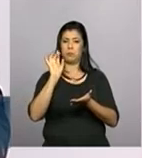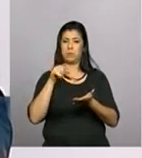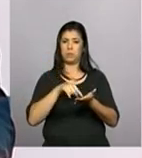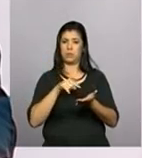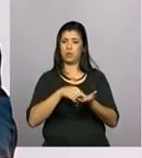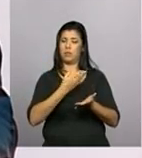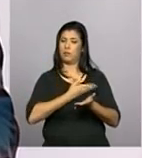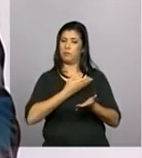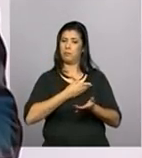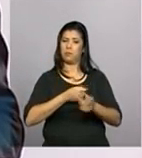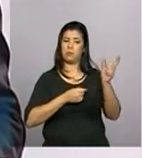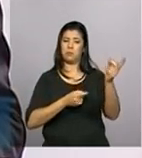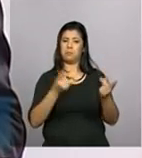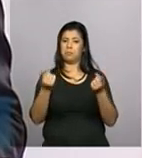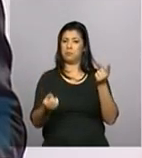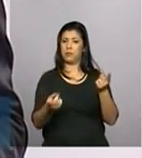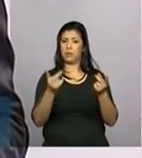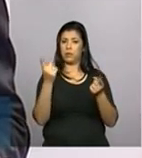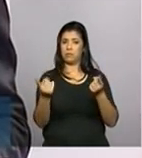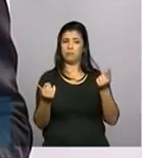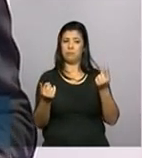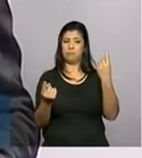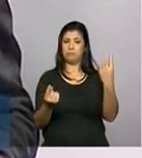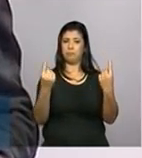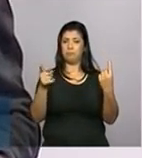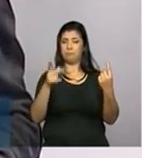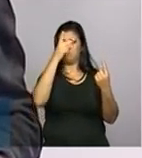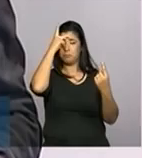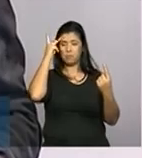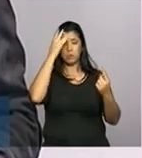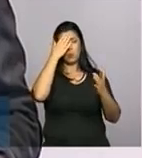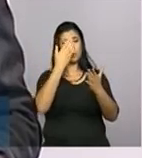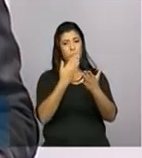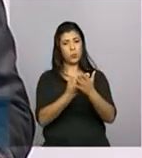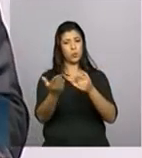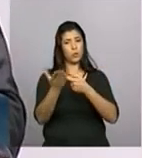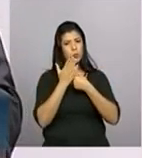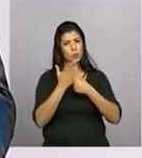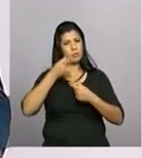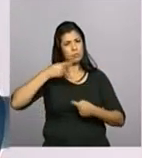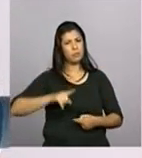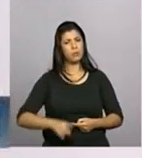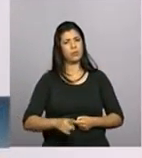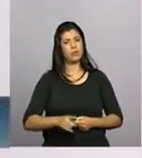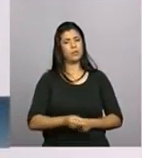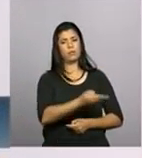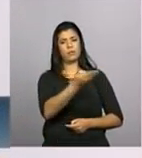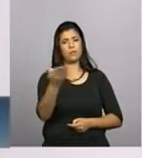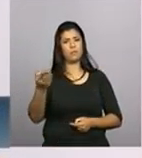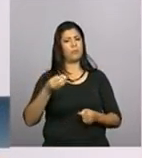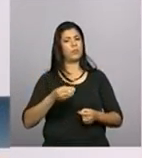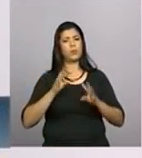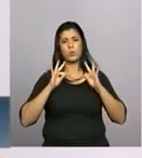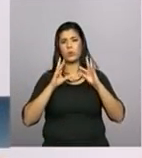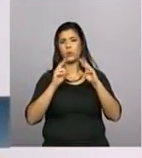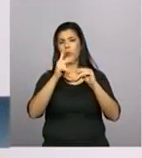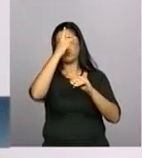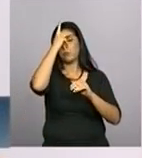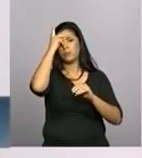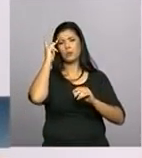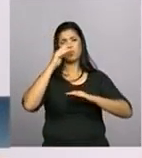pessoas de confiança, pessoas comprometidas e embuídas. a vocês todos do Ministério das Cidades, sem